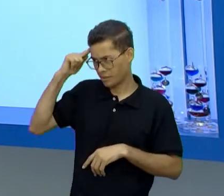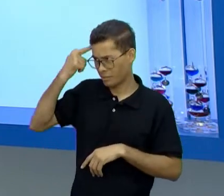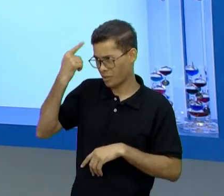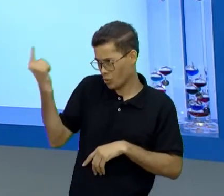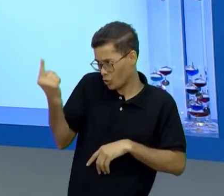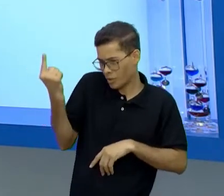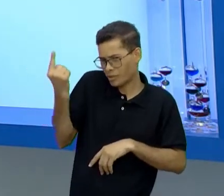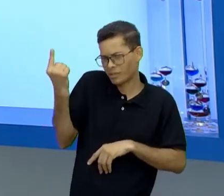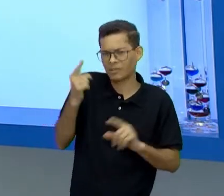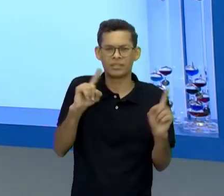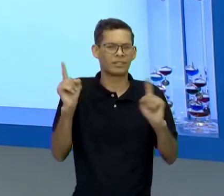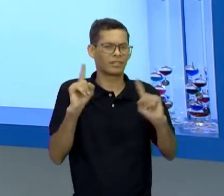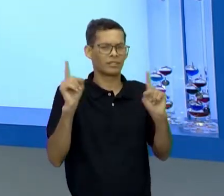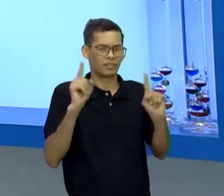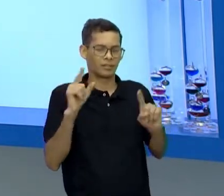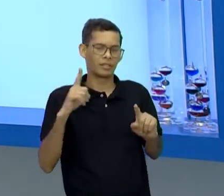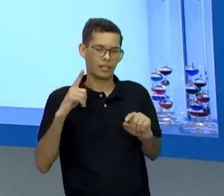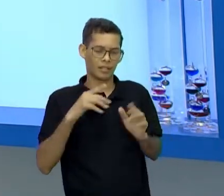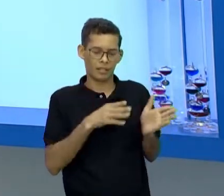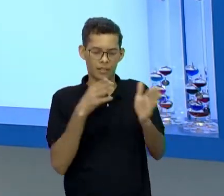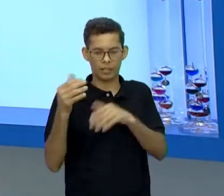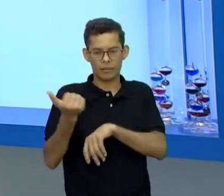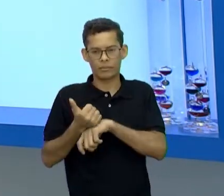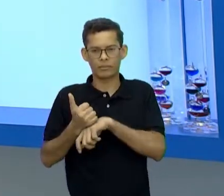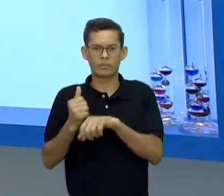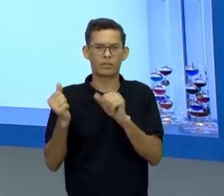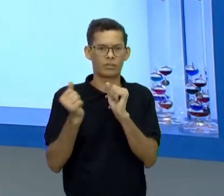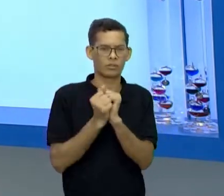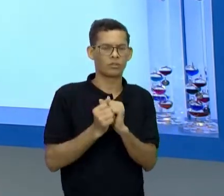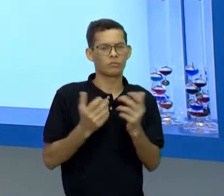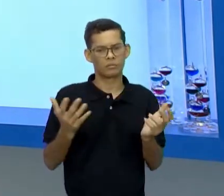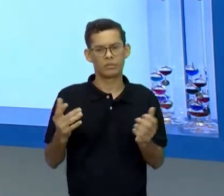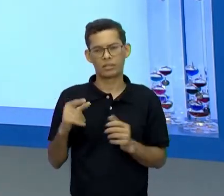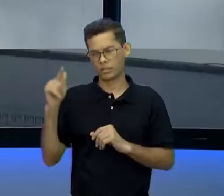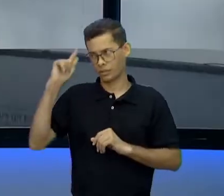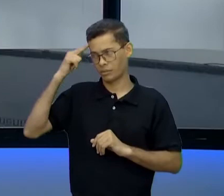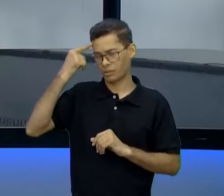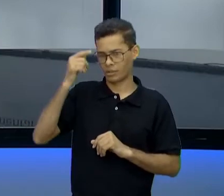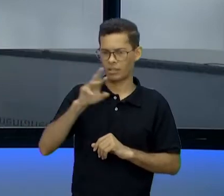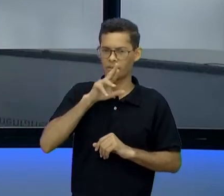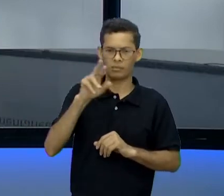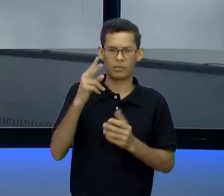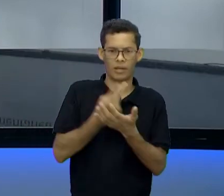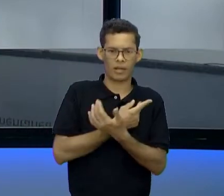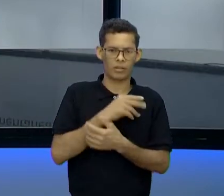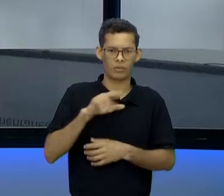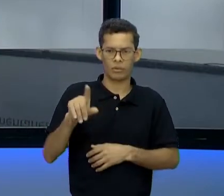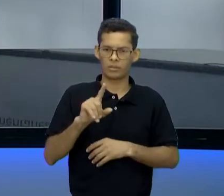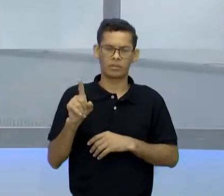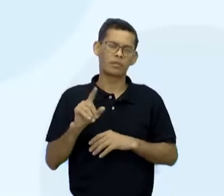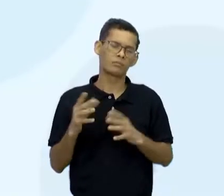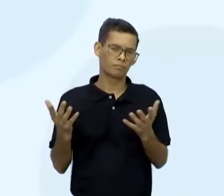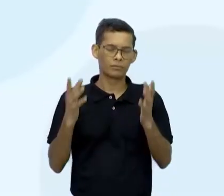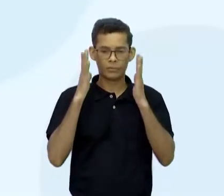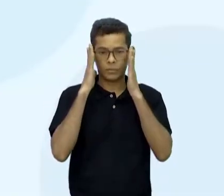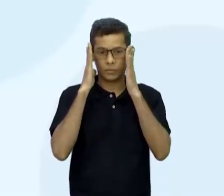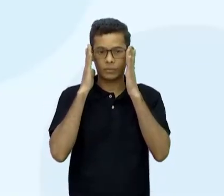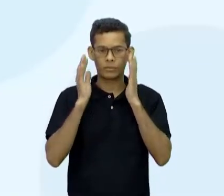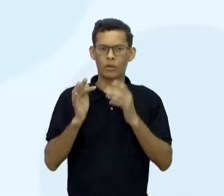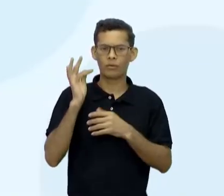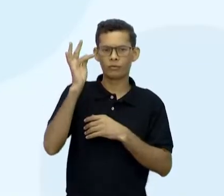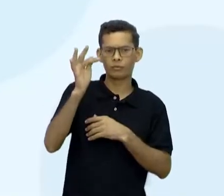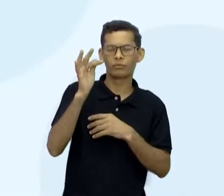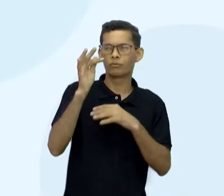que vai abrir o paraquedas para vocês, tá? Mas, Gibalina, infelizmente, coitado de Gibalina, acho que não é isso, não, hein? Vamos ver aqui, ó. Flutuando no espaço